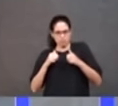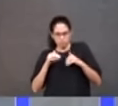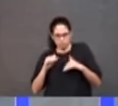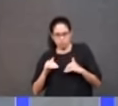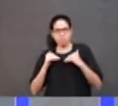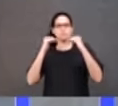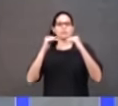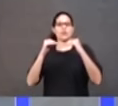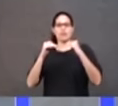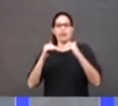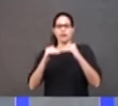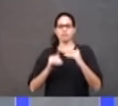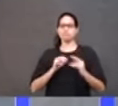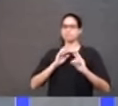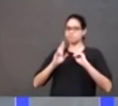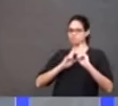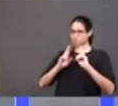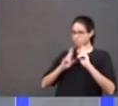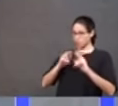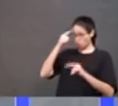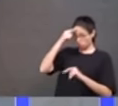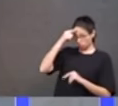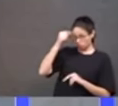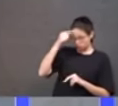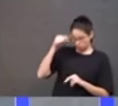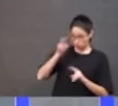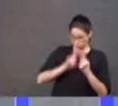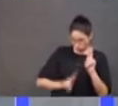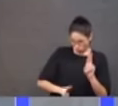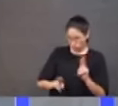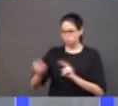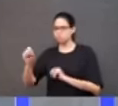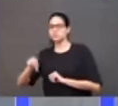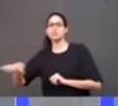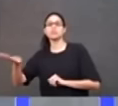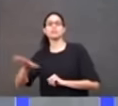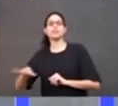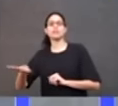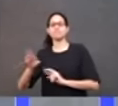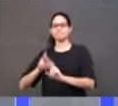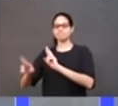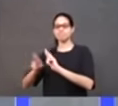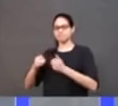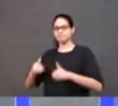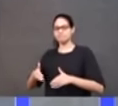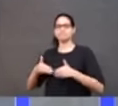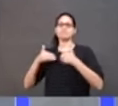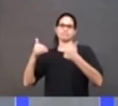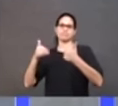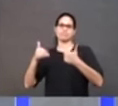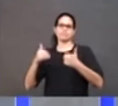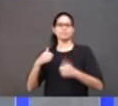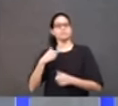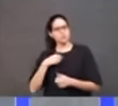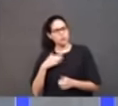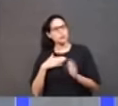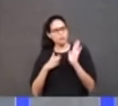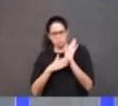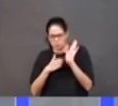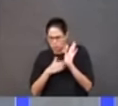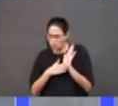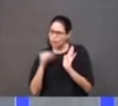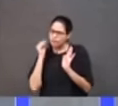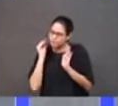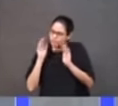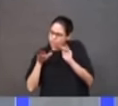civil. É importante nos relacionarmos com o poder público, isso dentro das propostas de campanha a gente tem colocado, numa relação de